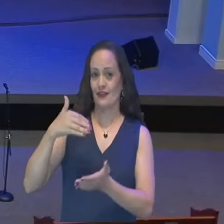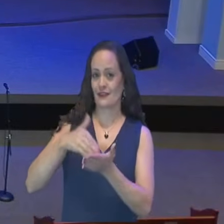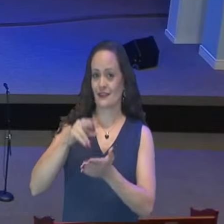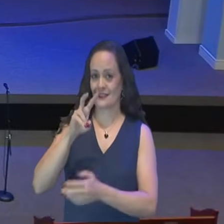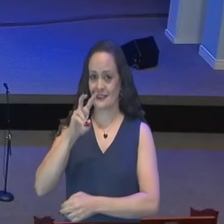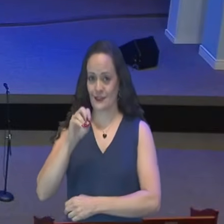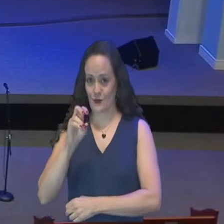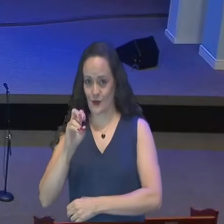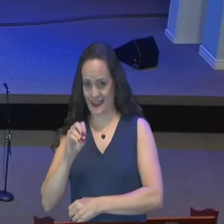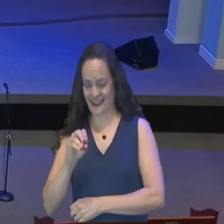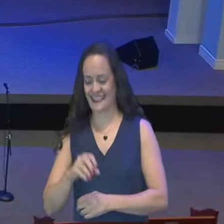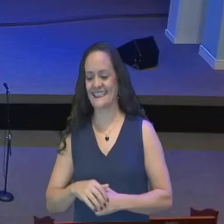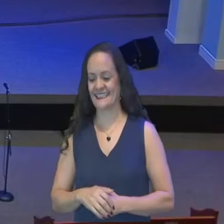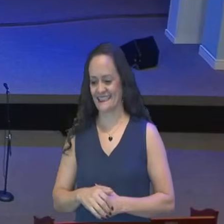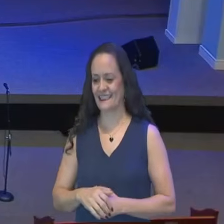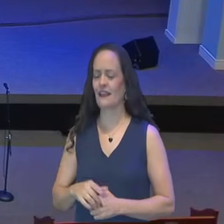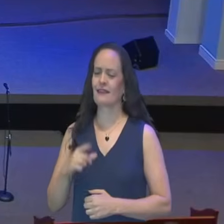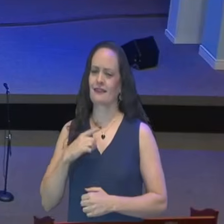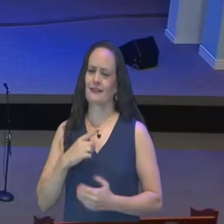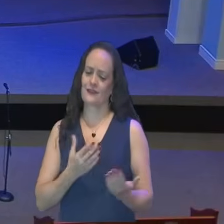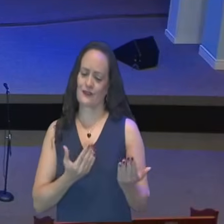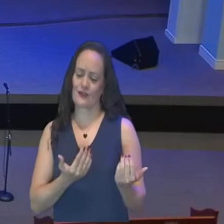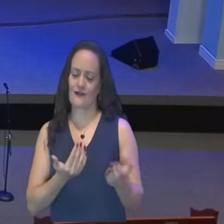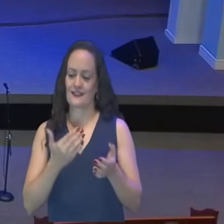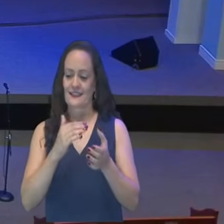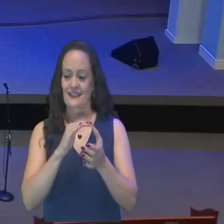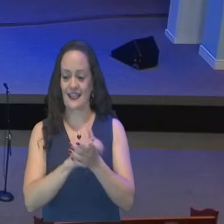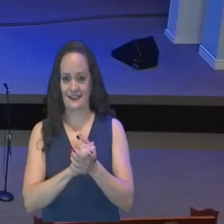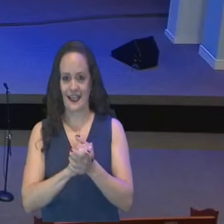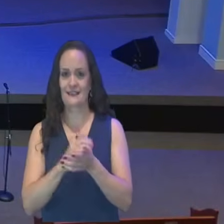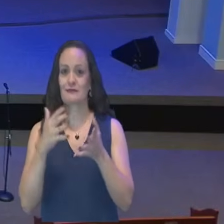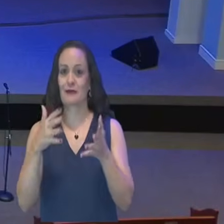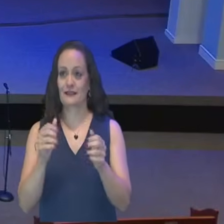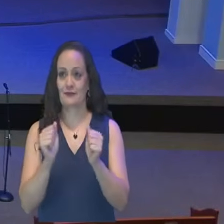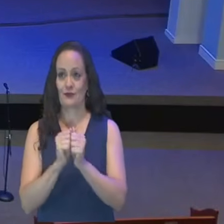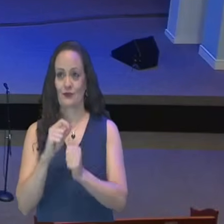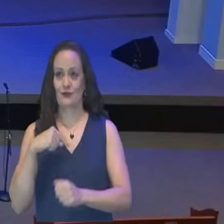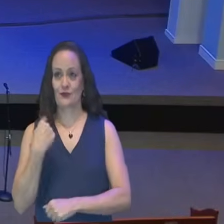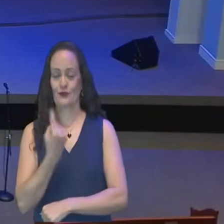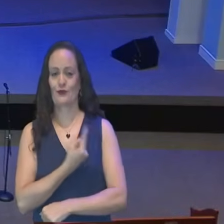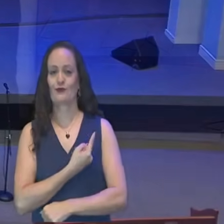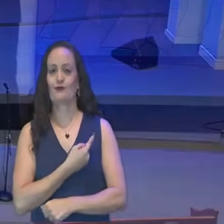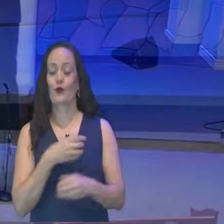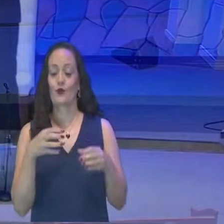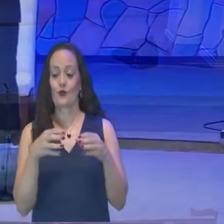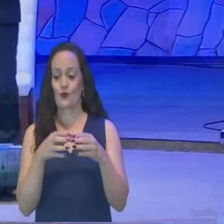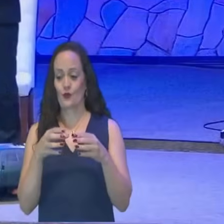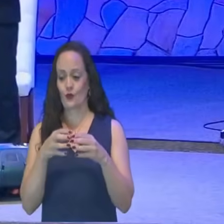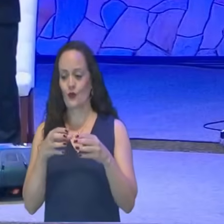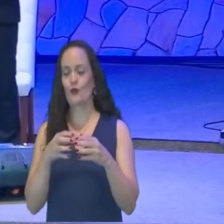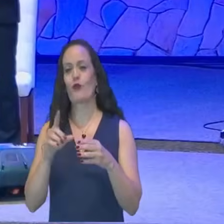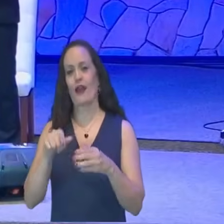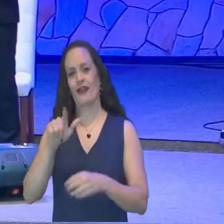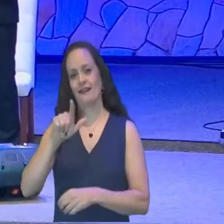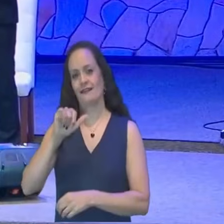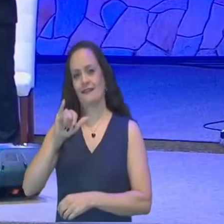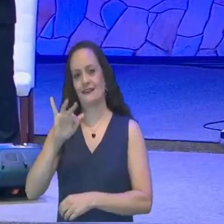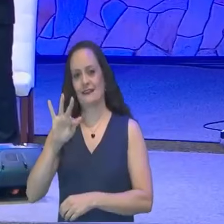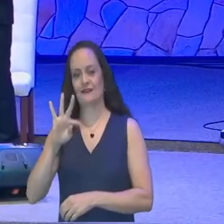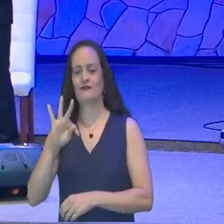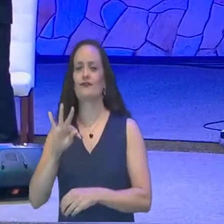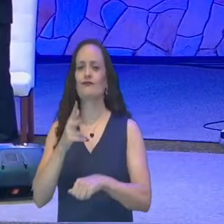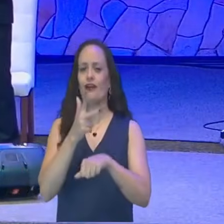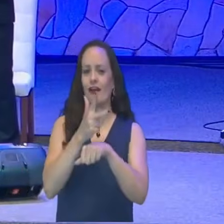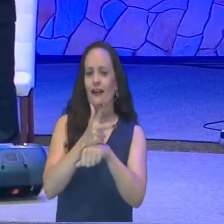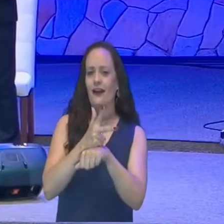esse grupo. Temos jovens casais também que participam conosco. Então hoje o grupo está servindo na recepção, nas câmeras,